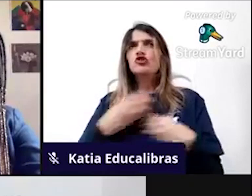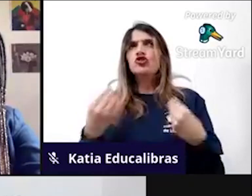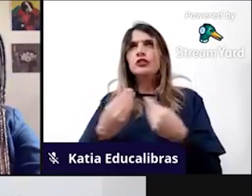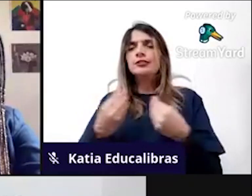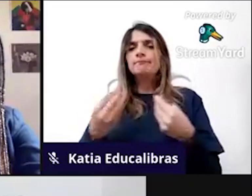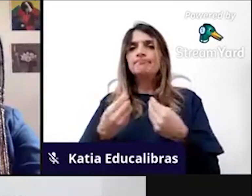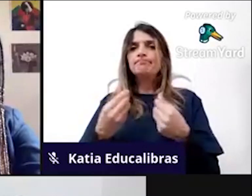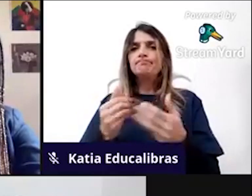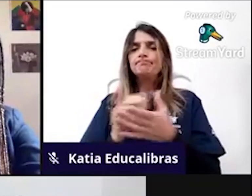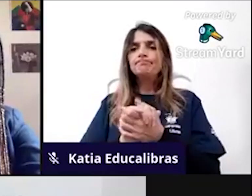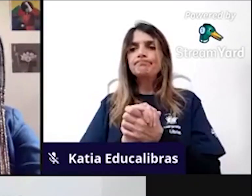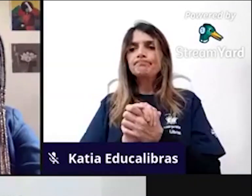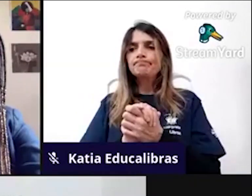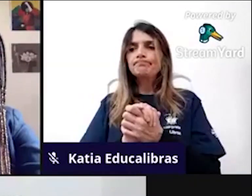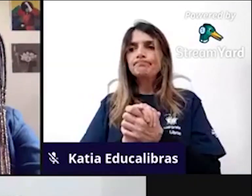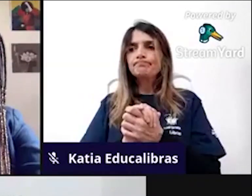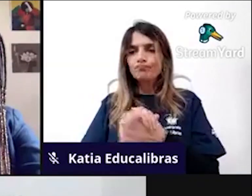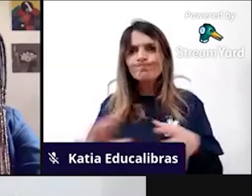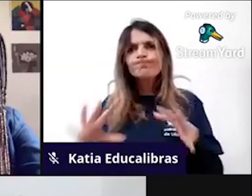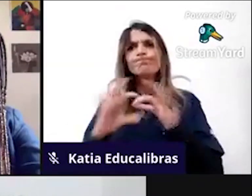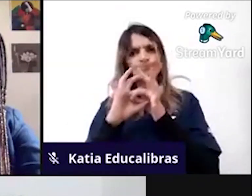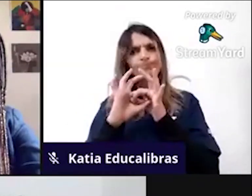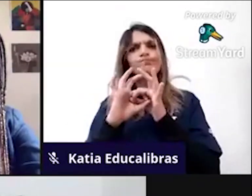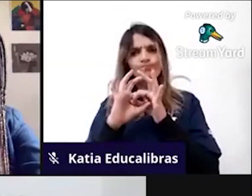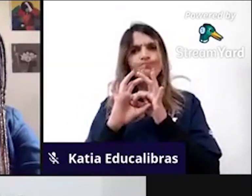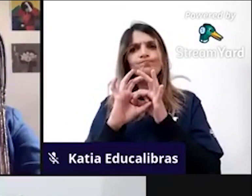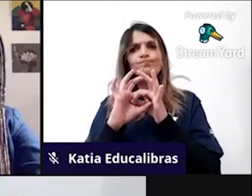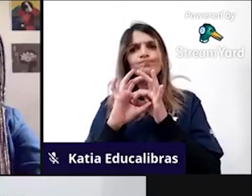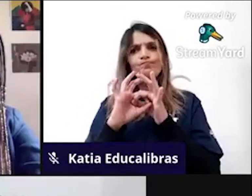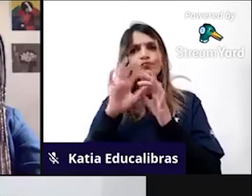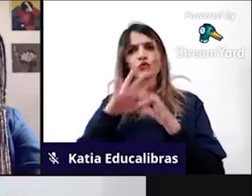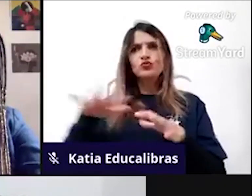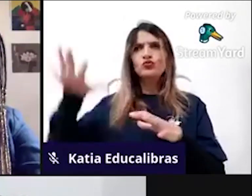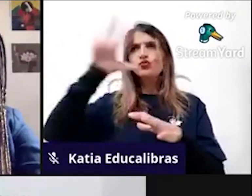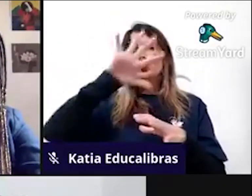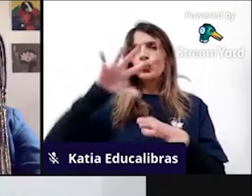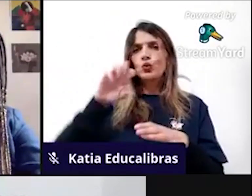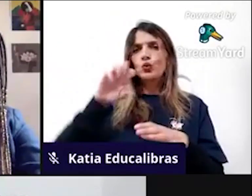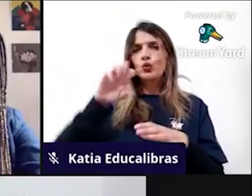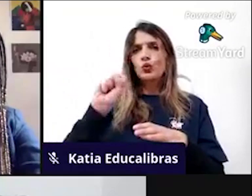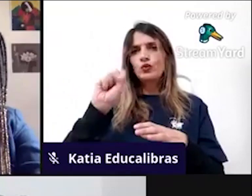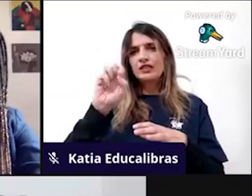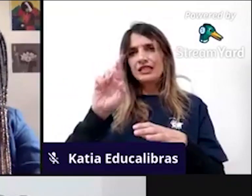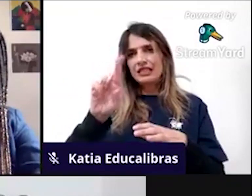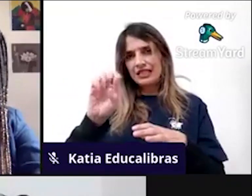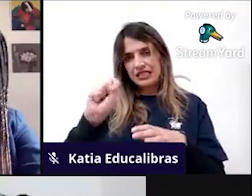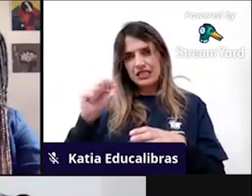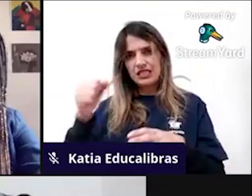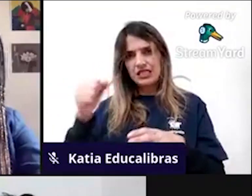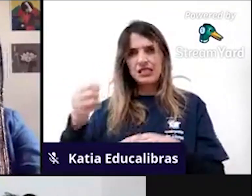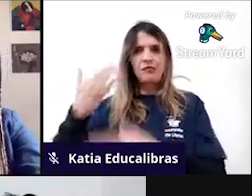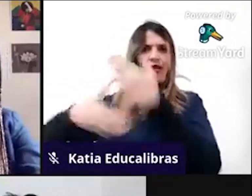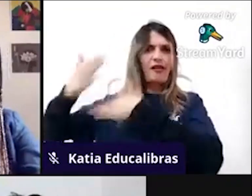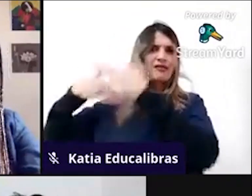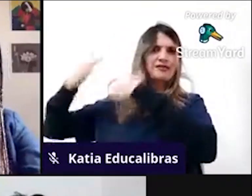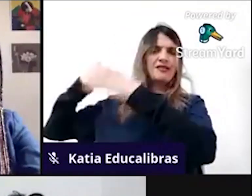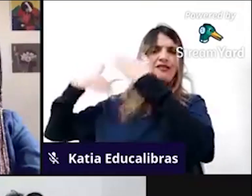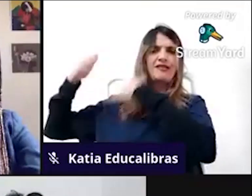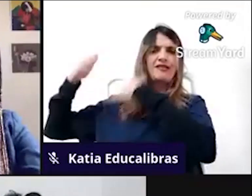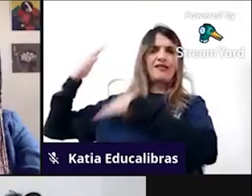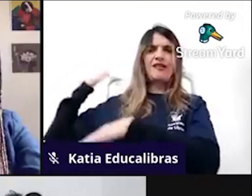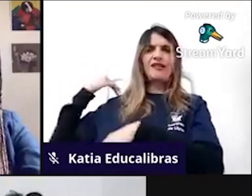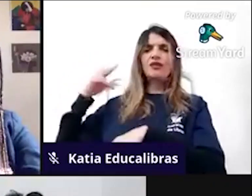se sentirem unidos com todos os outros seres, né? Com os nossos ancestrais, com os nossos